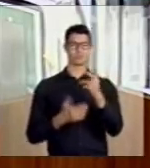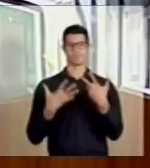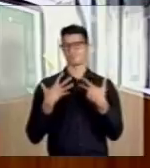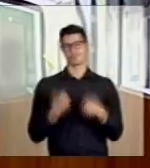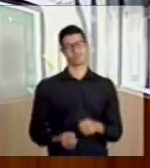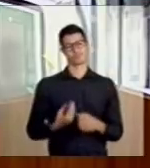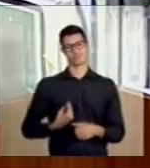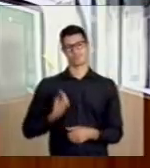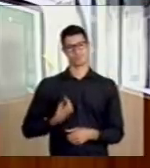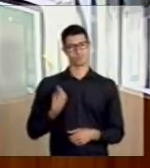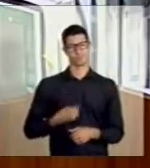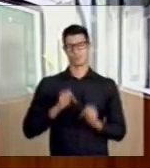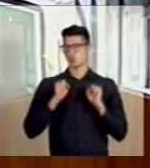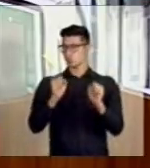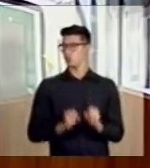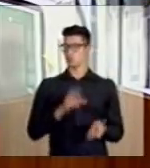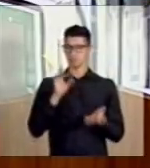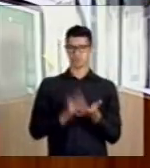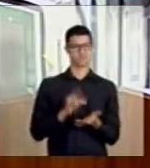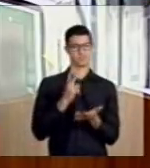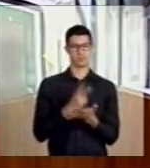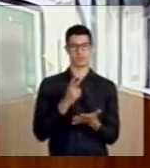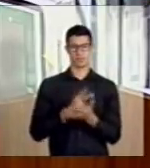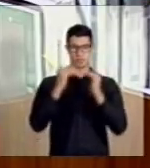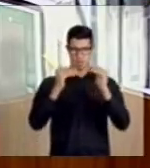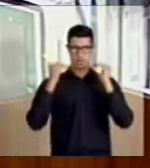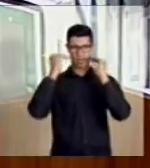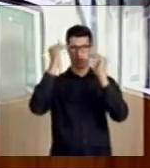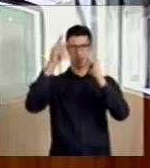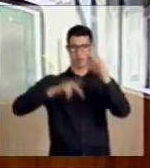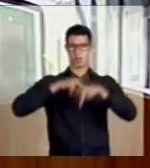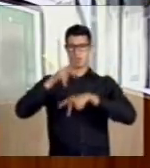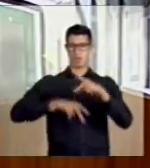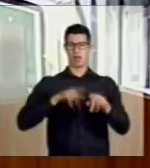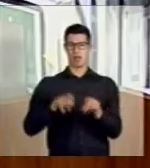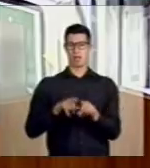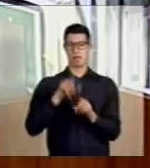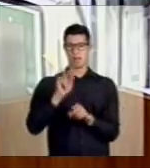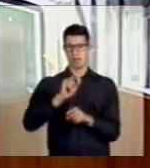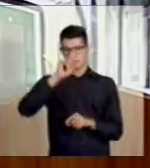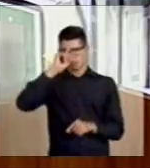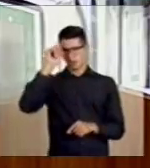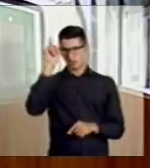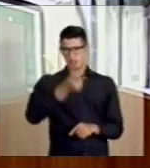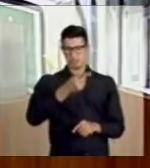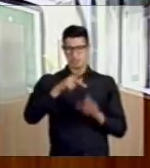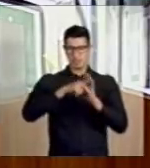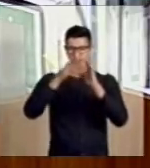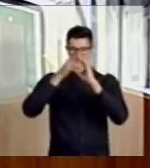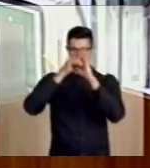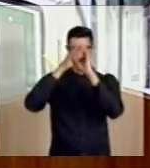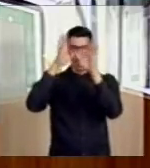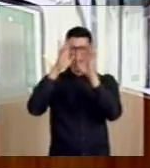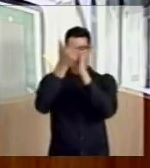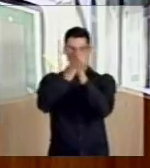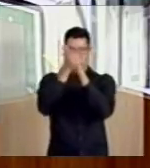a existência de poderes absolutos, nem mesmo da soberania popular, e do fato de que uma dimensão formal de democracia